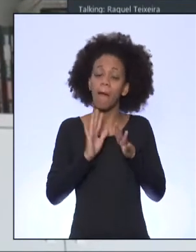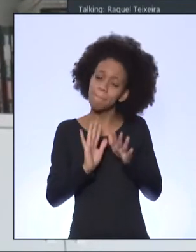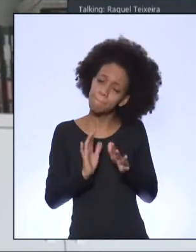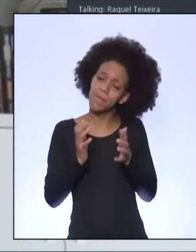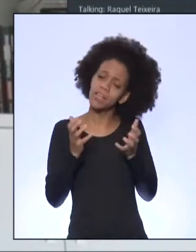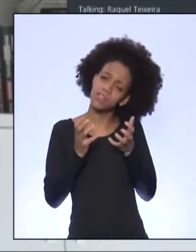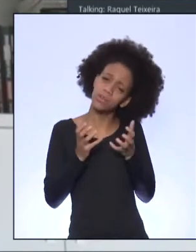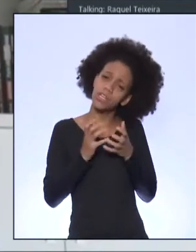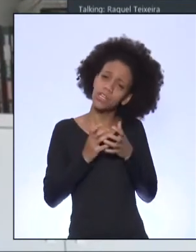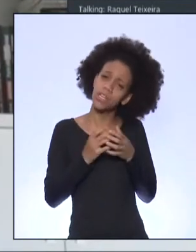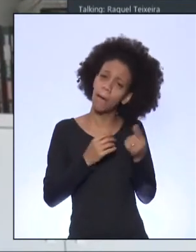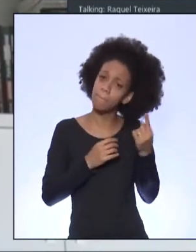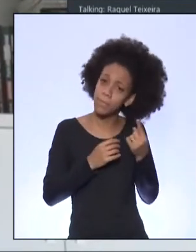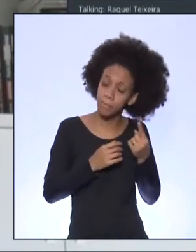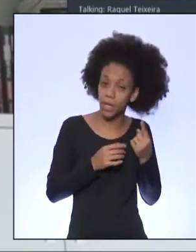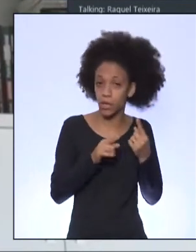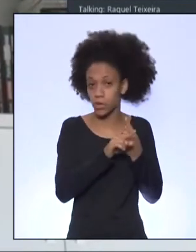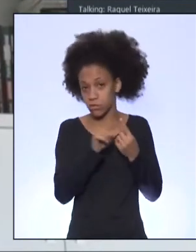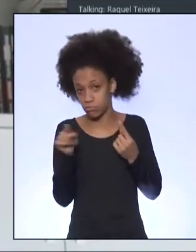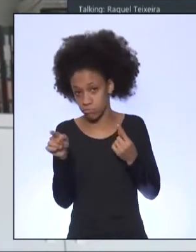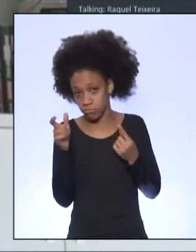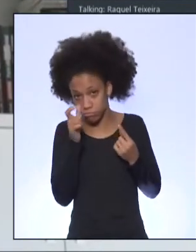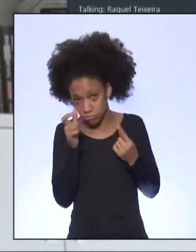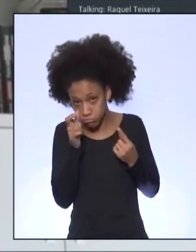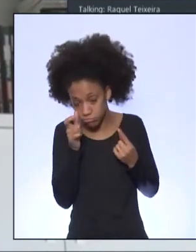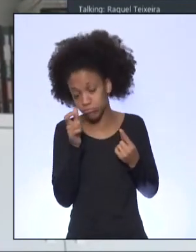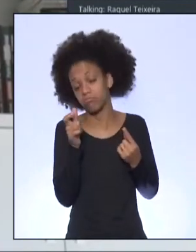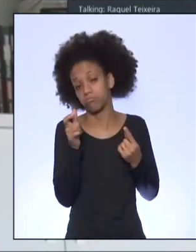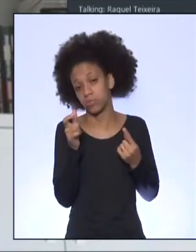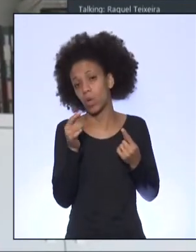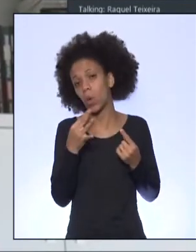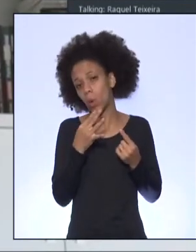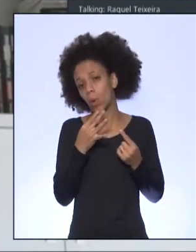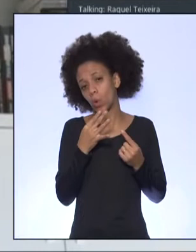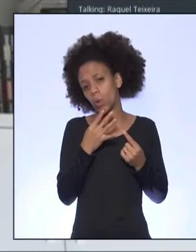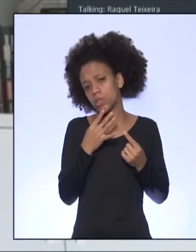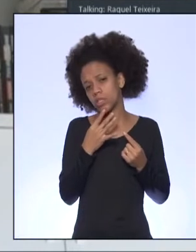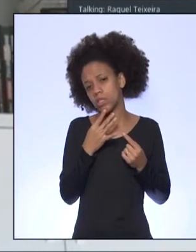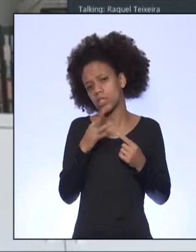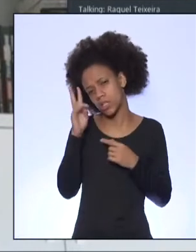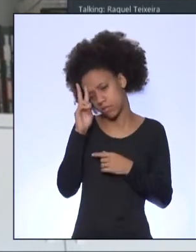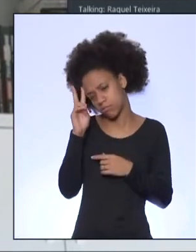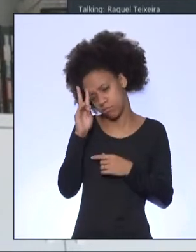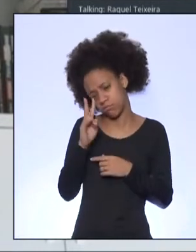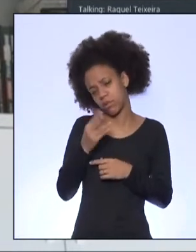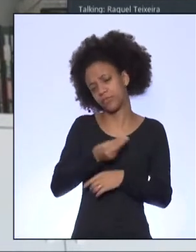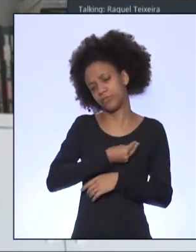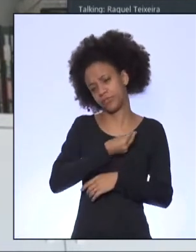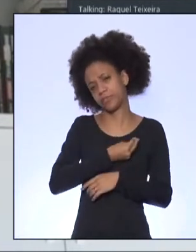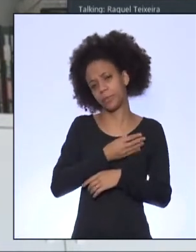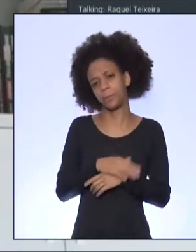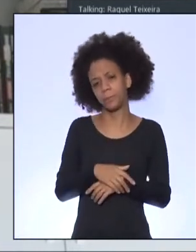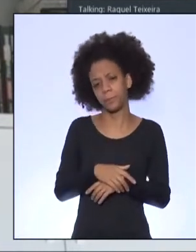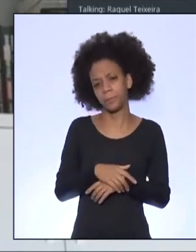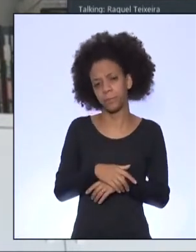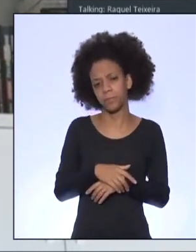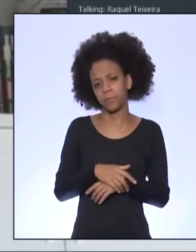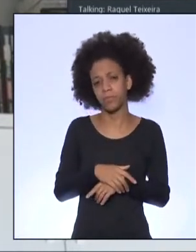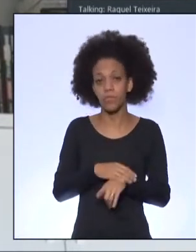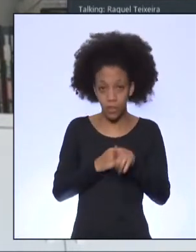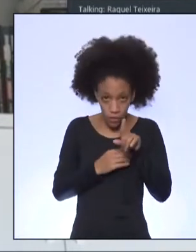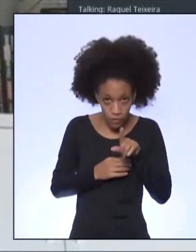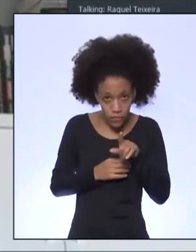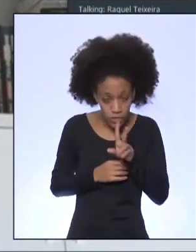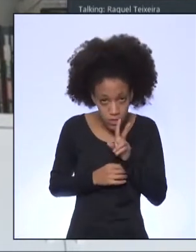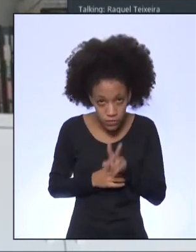queria, primeiro, que as pessoas que estão nos acompanhando conhecessem um pouquinho a Tatiana. Vocês viram pelo card que